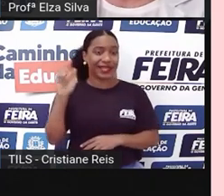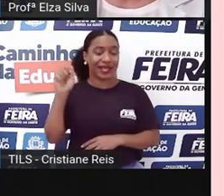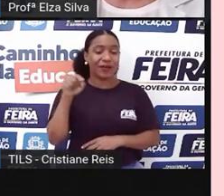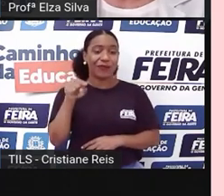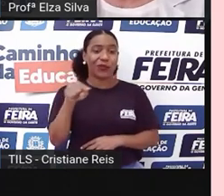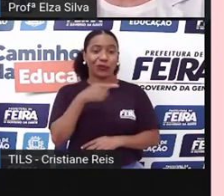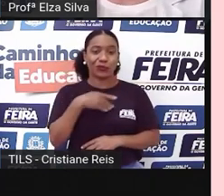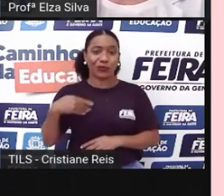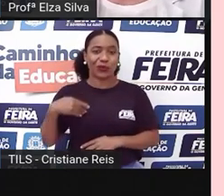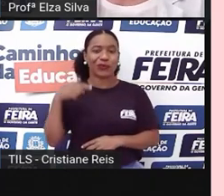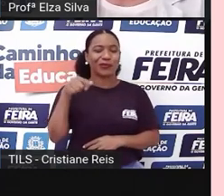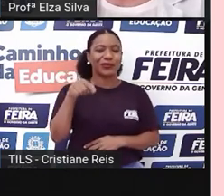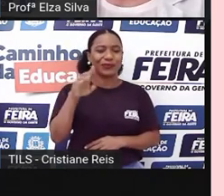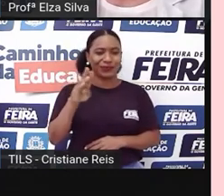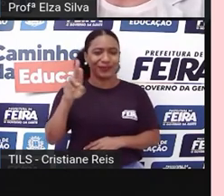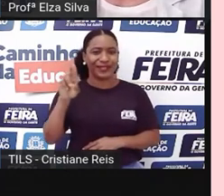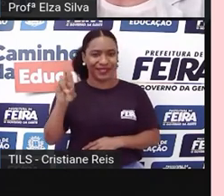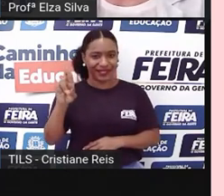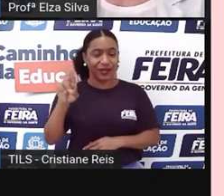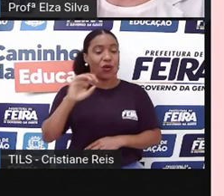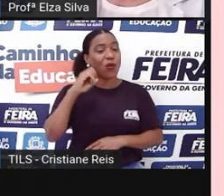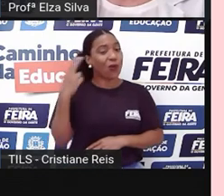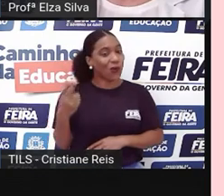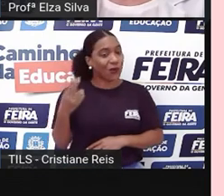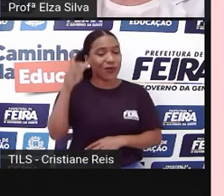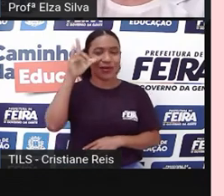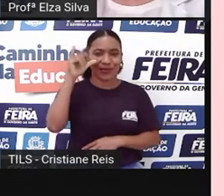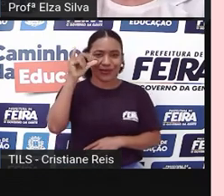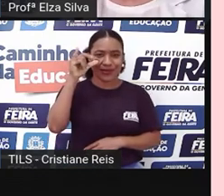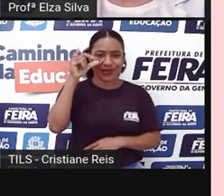ou para o nosso Instagram,